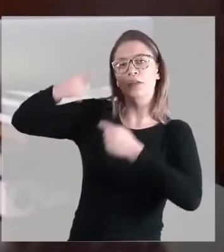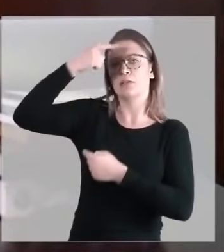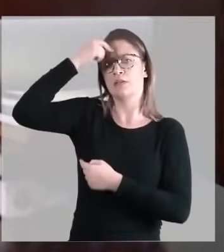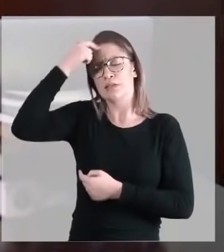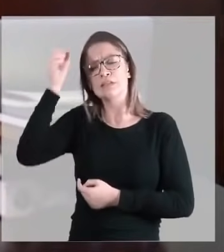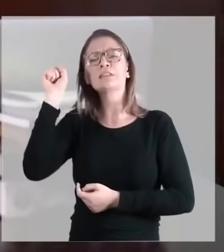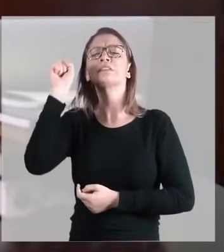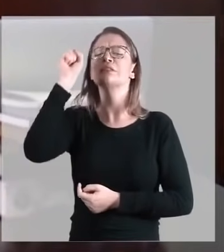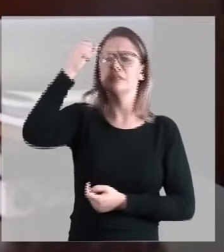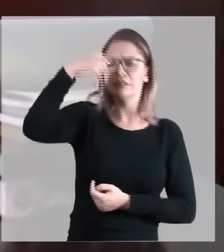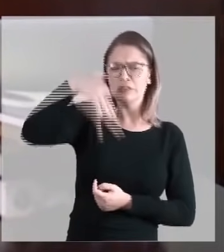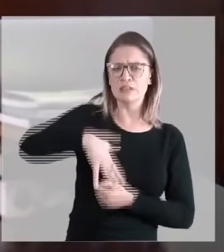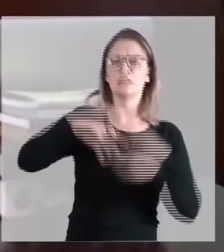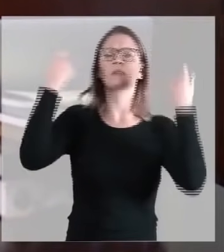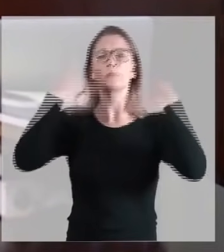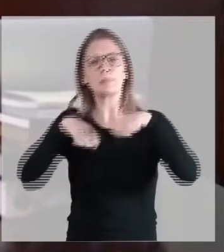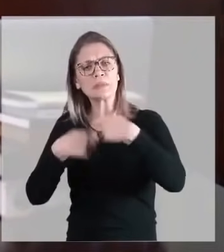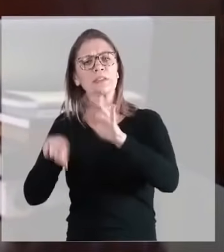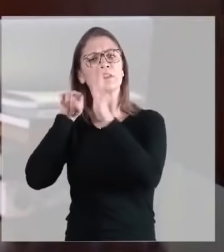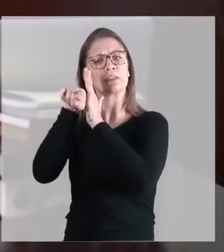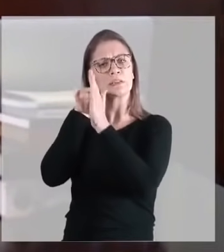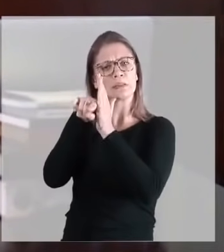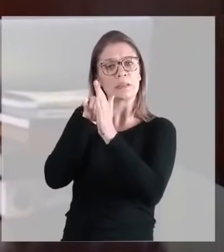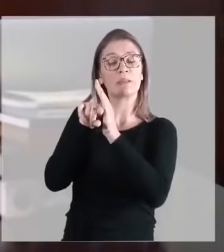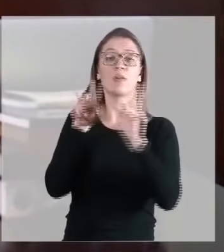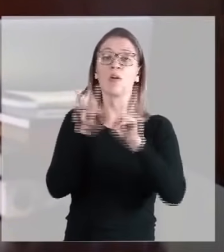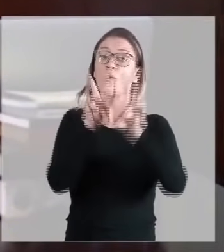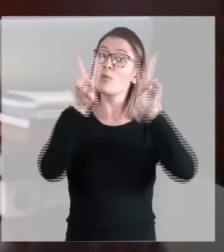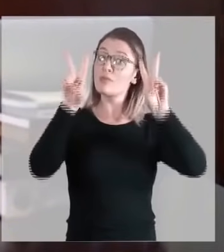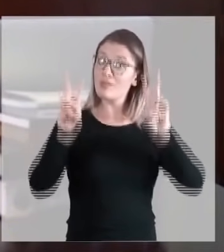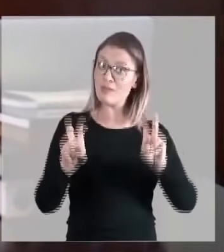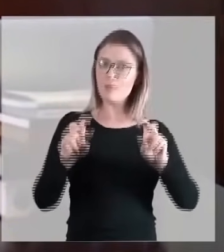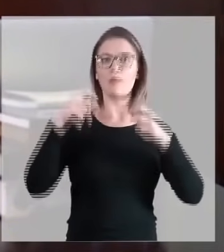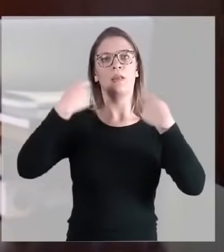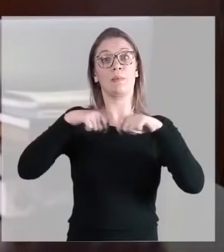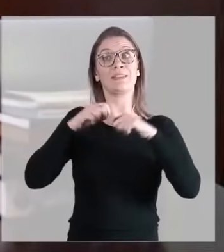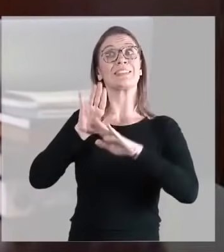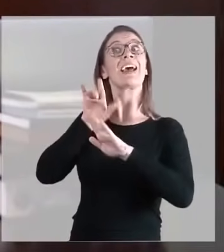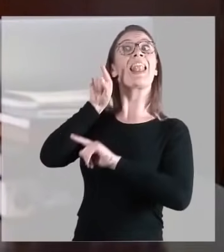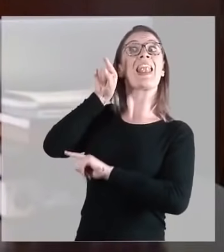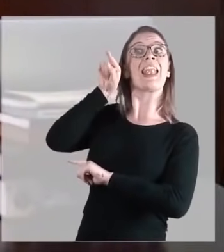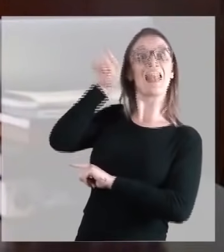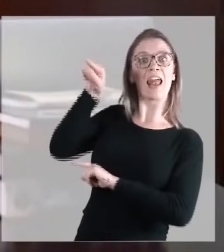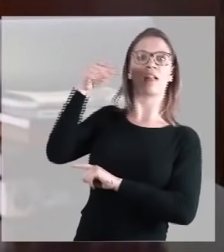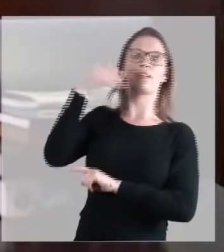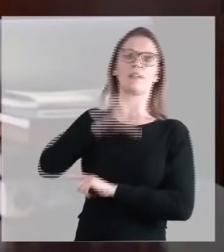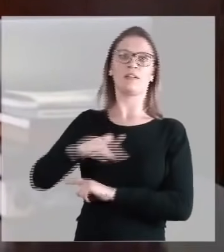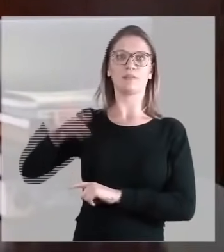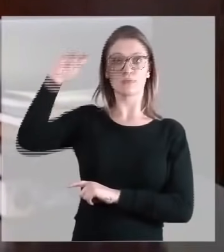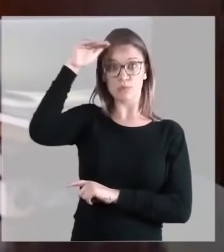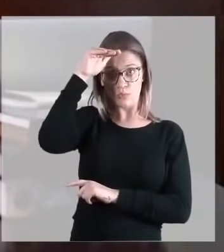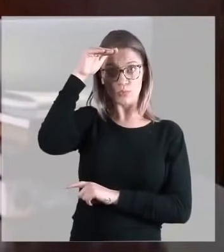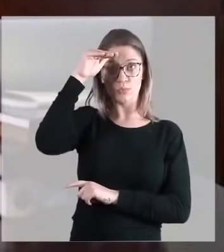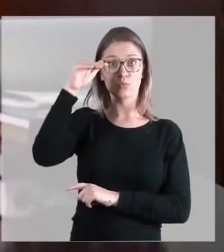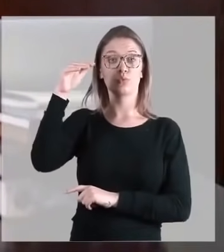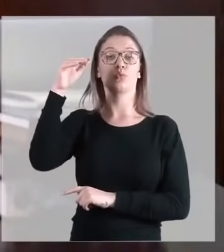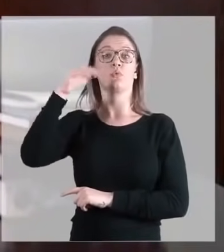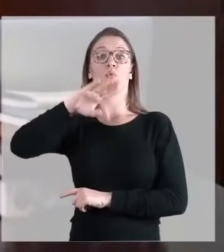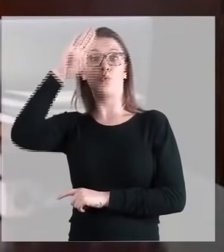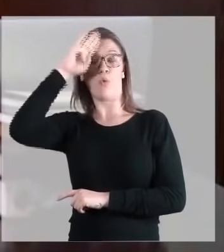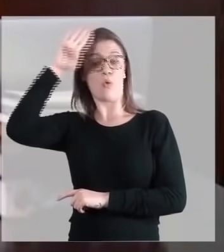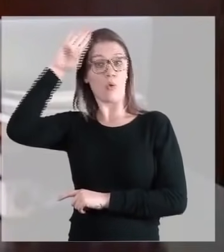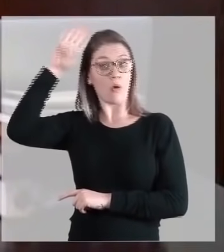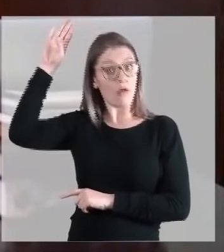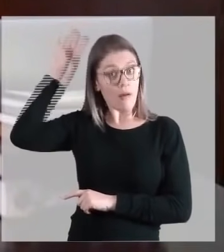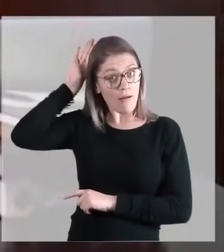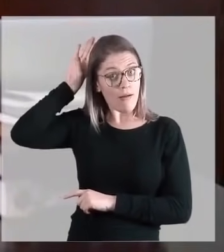ser debatido, sim, deve ser pesquisado. Esse tema que deveria ficar lá entre adultos, no ensino